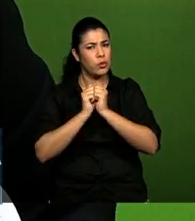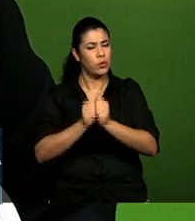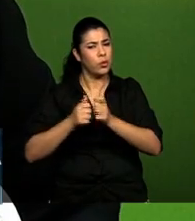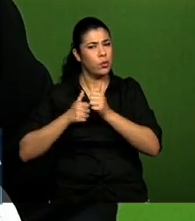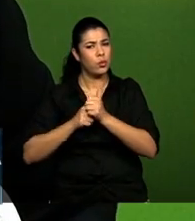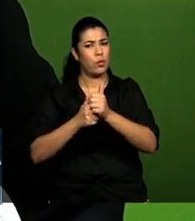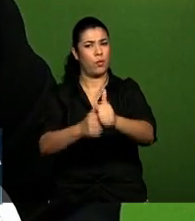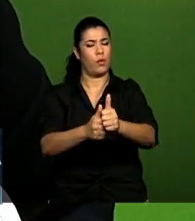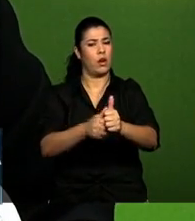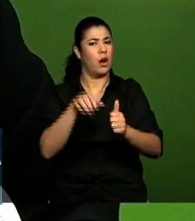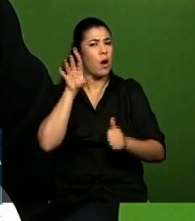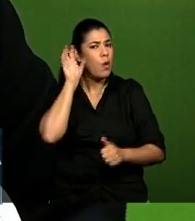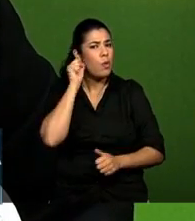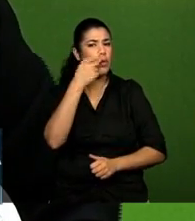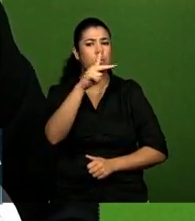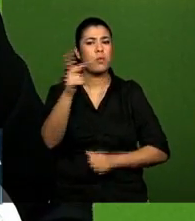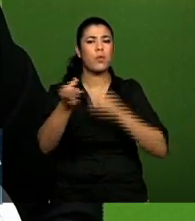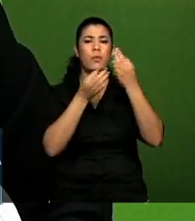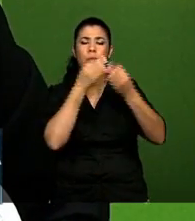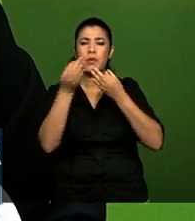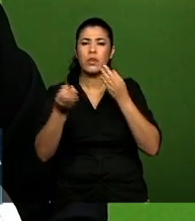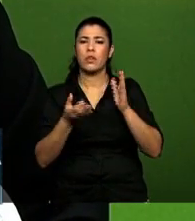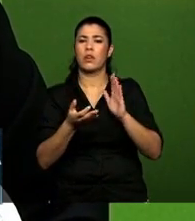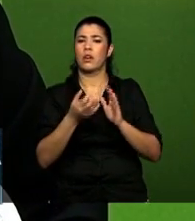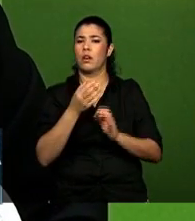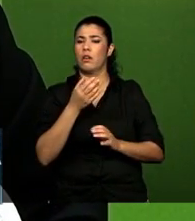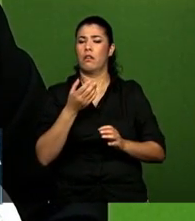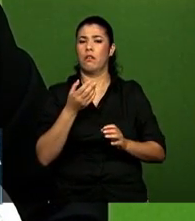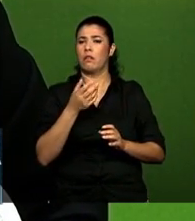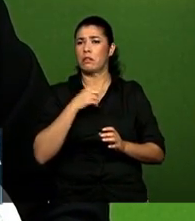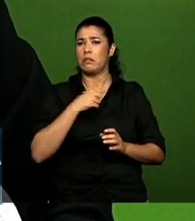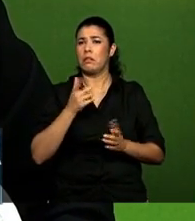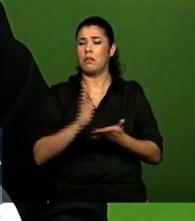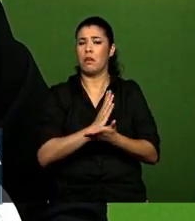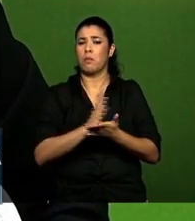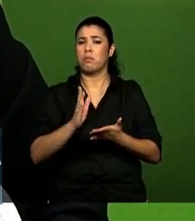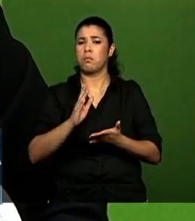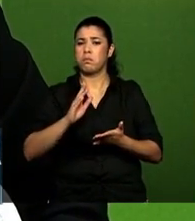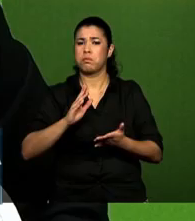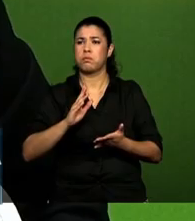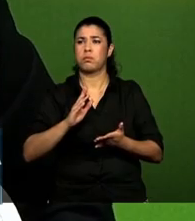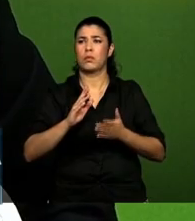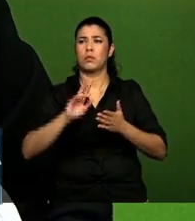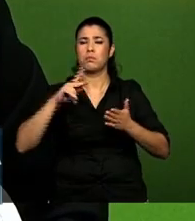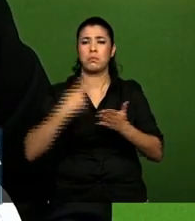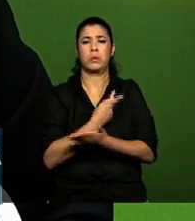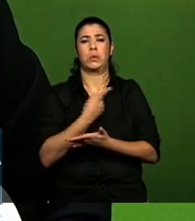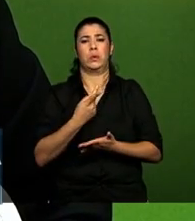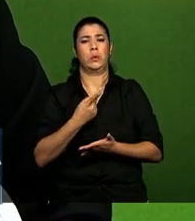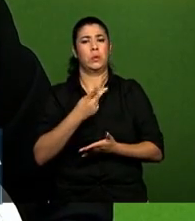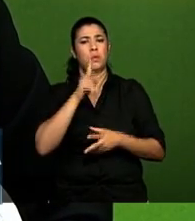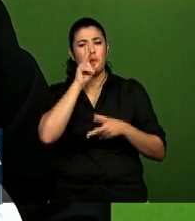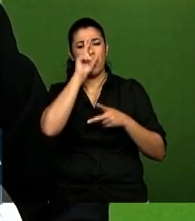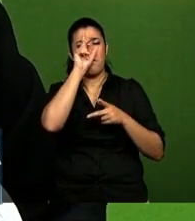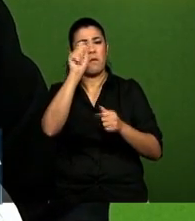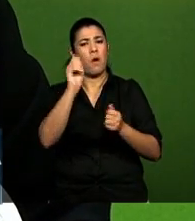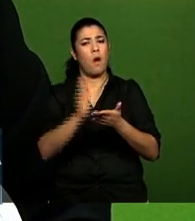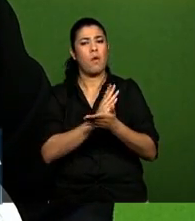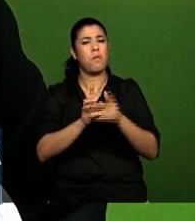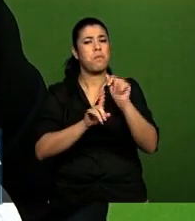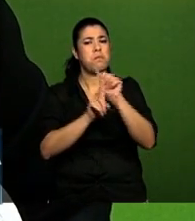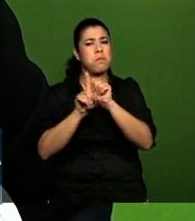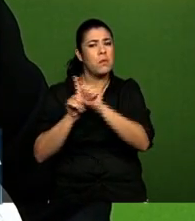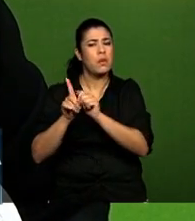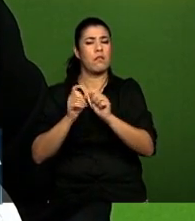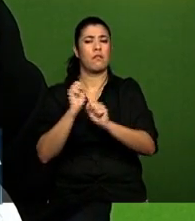marcado por Em alguns momentos eh eh de diálogo mais forte durante os anos os meses mas